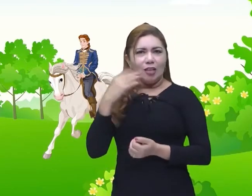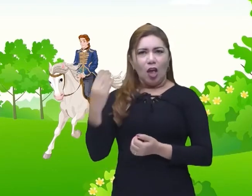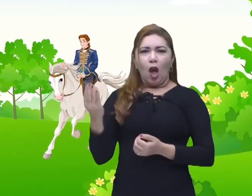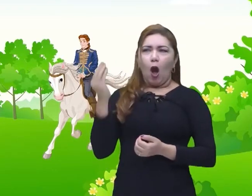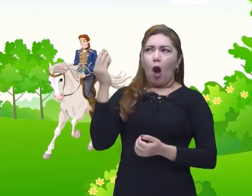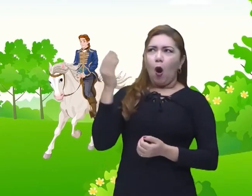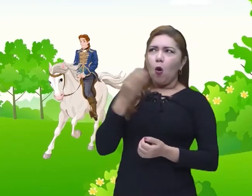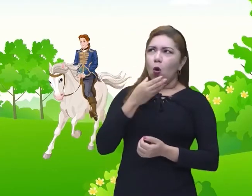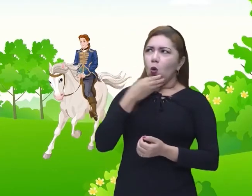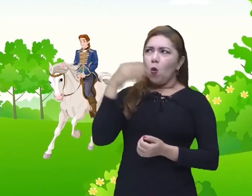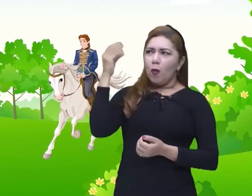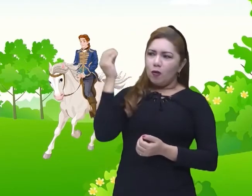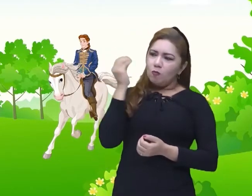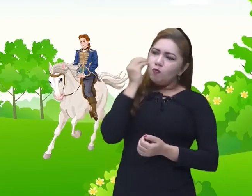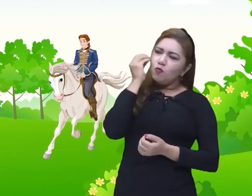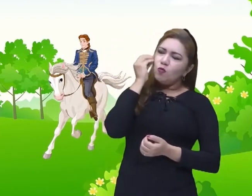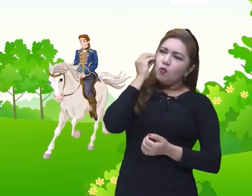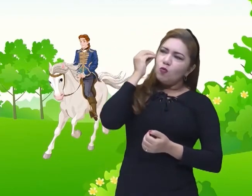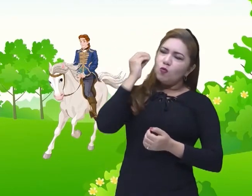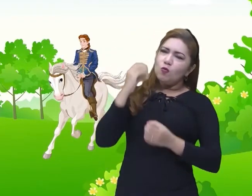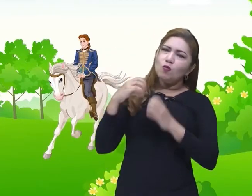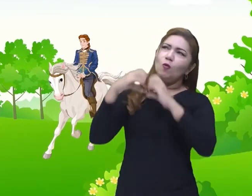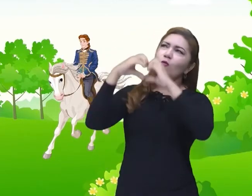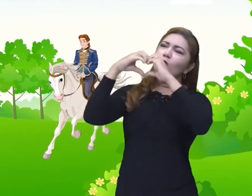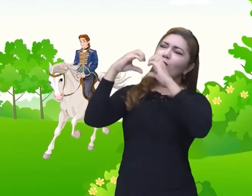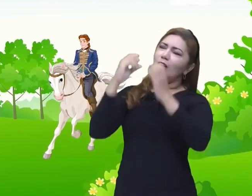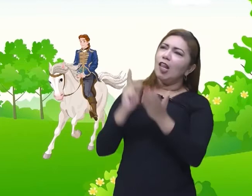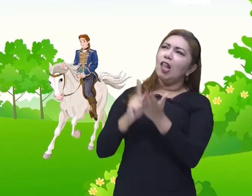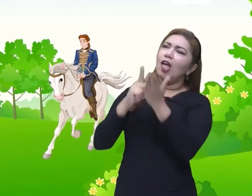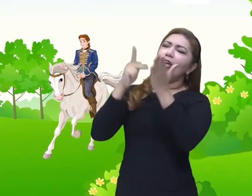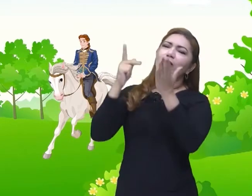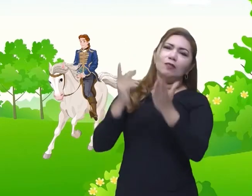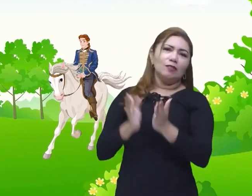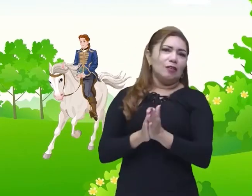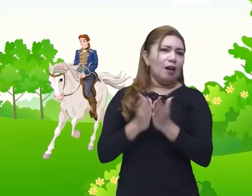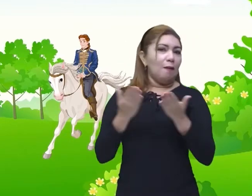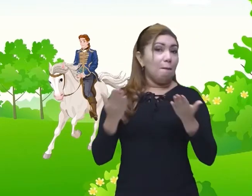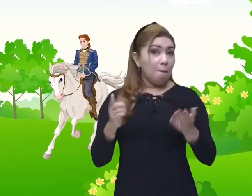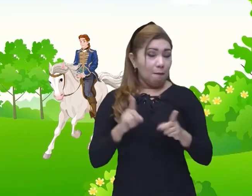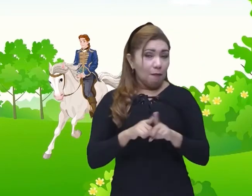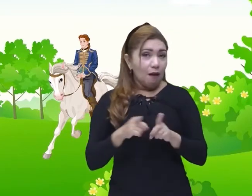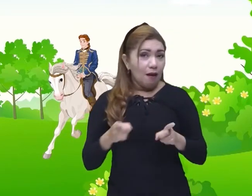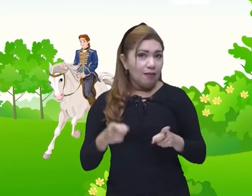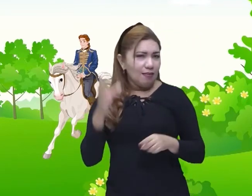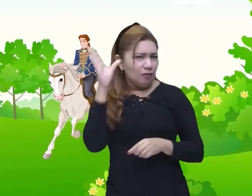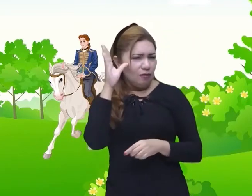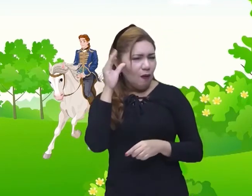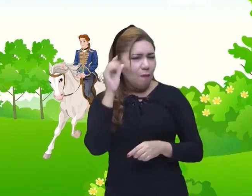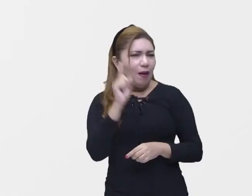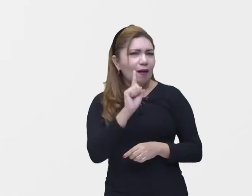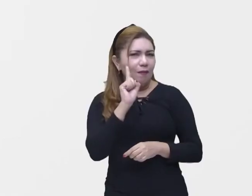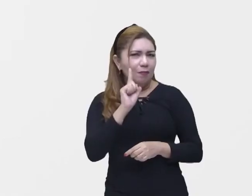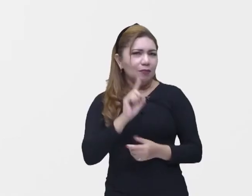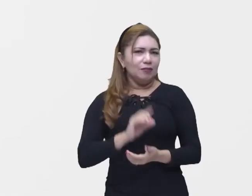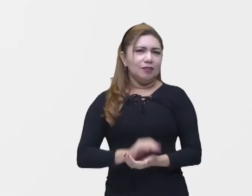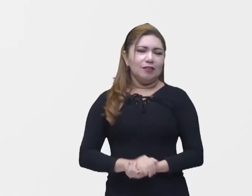beijou e acordou ela com um beijo do amor verdadeiro, não é isso? Mas essa é a primeira curiosidade. E a